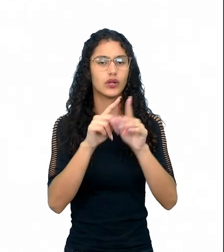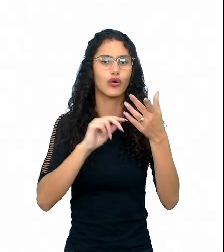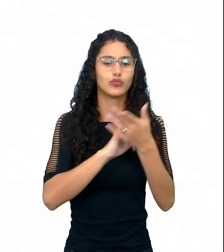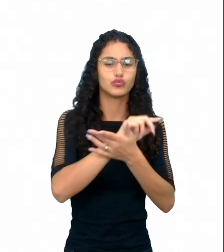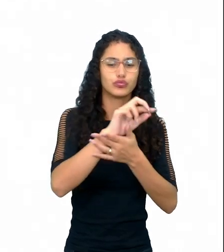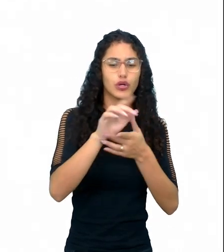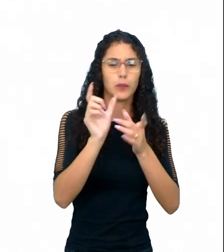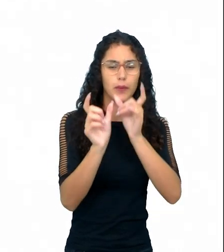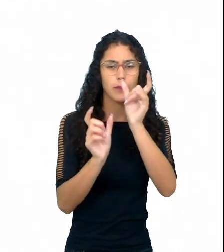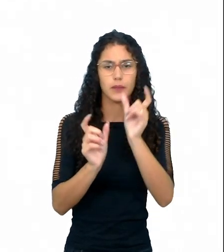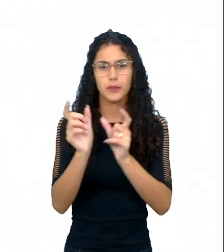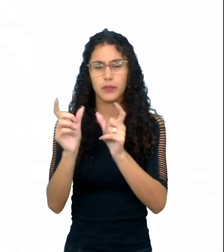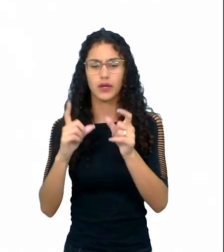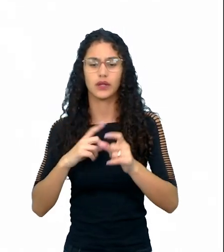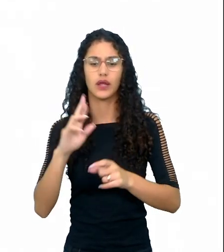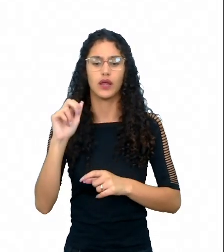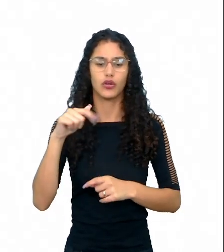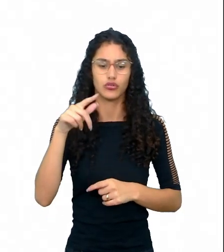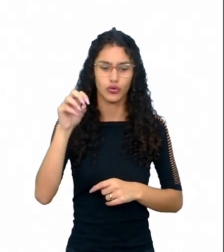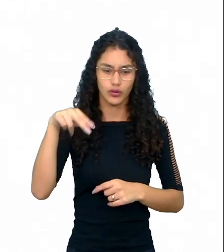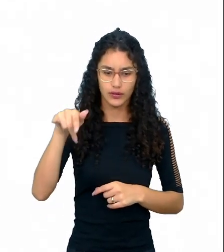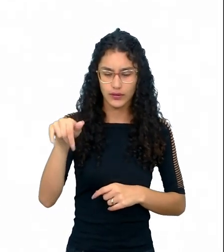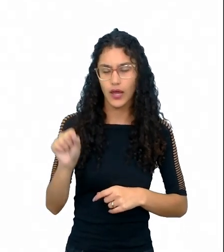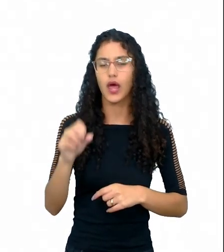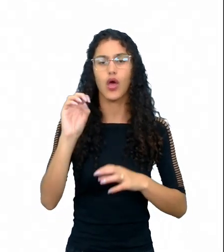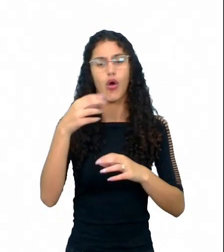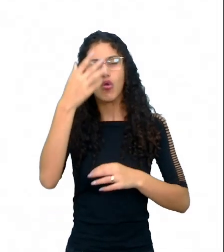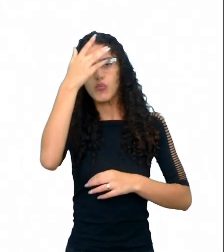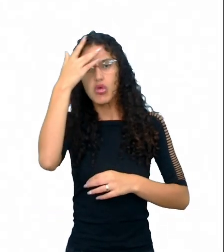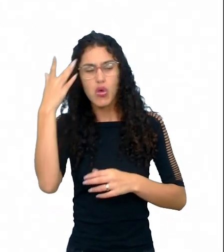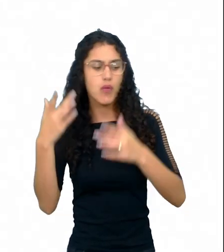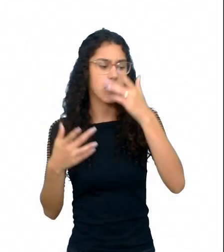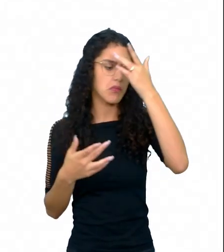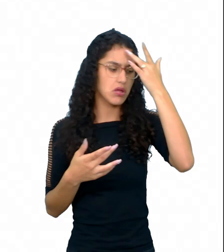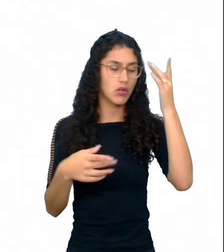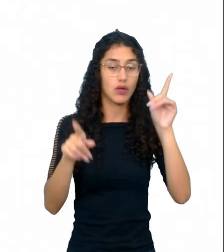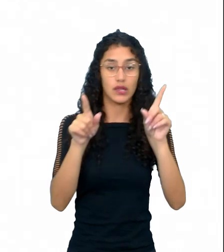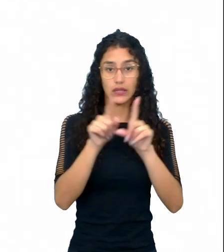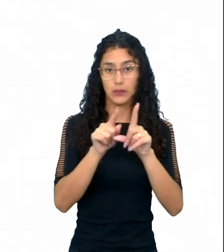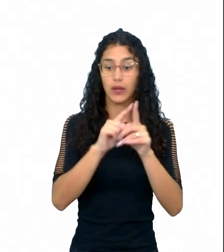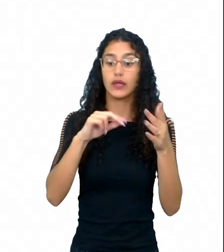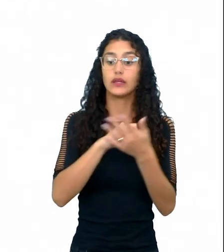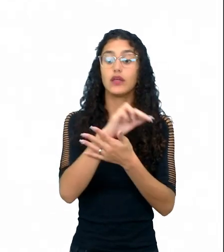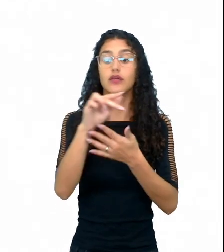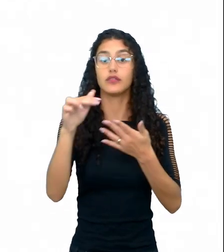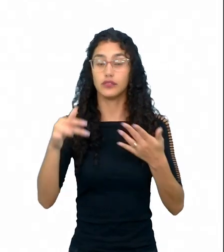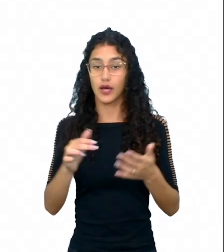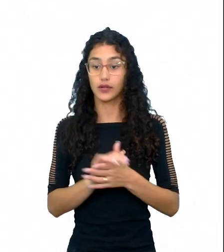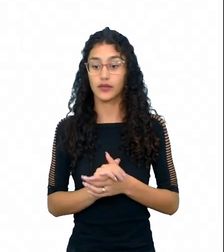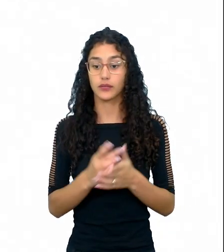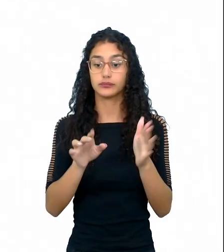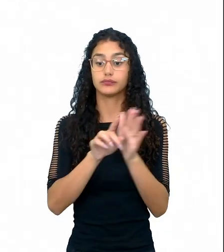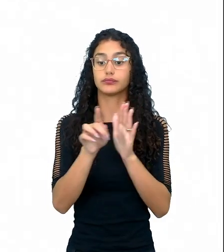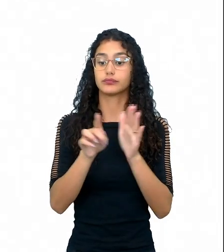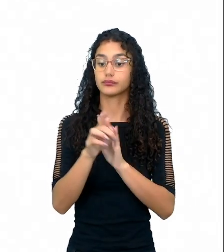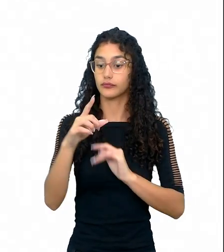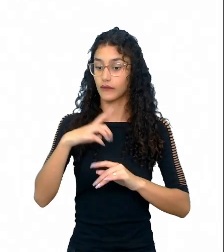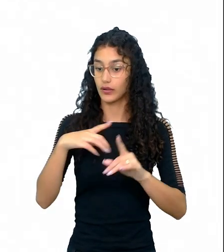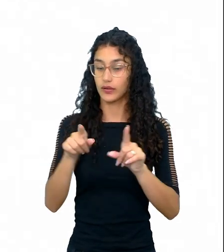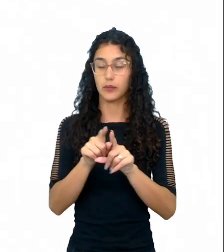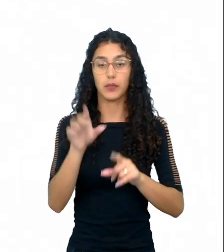diversos falares regionais ou de pessoas para pessoas, né, entre outras questões sobre